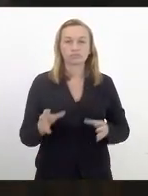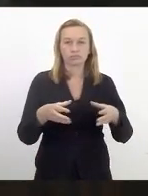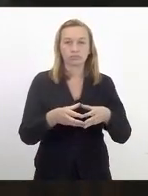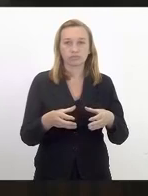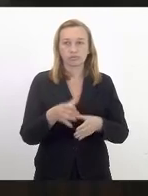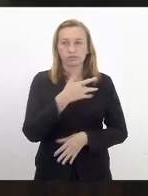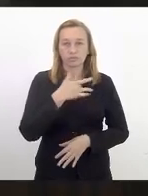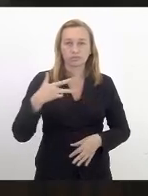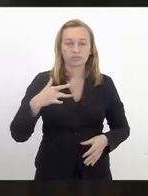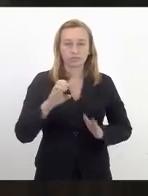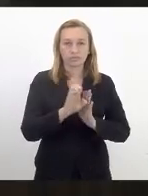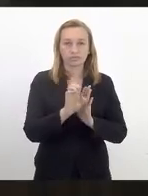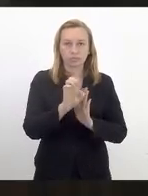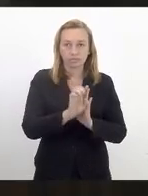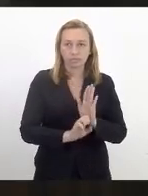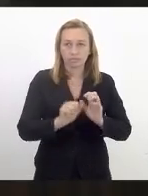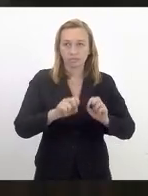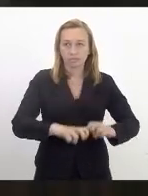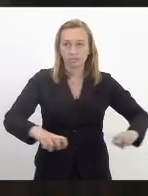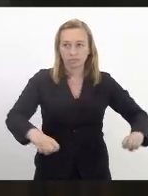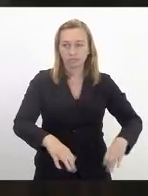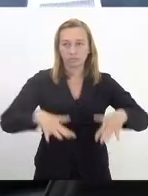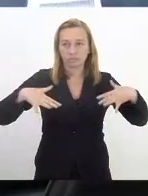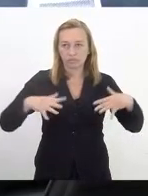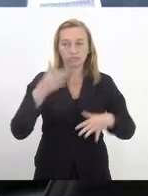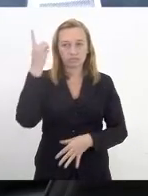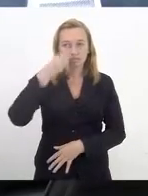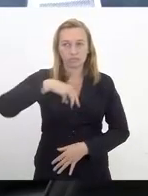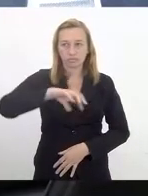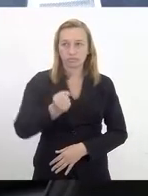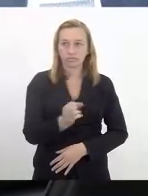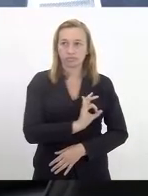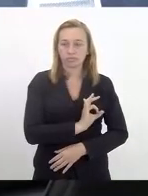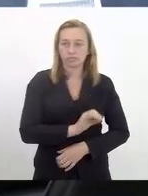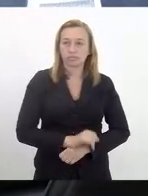comissão de saúde sobre as emendas de plenário deputada Martha Rocha